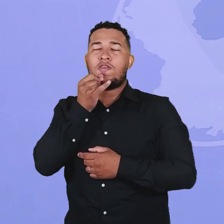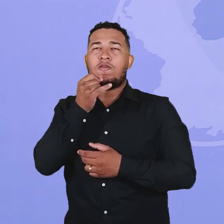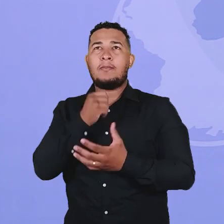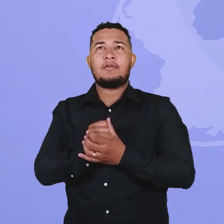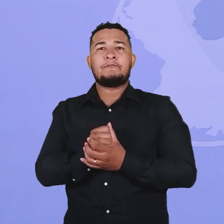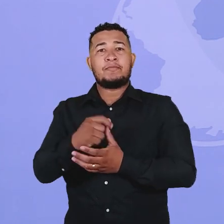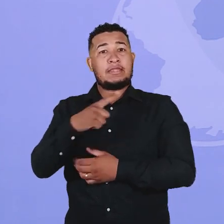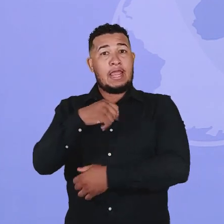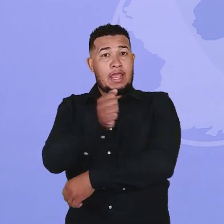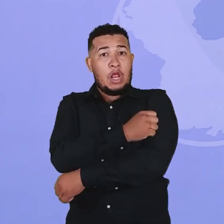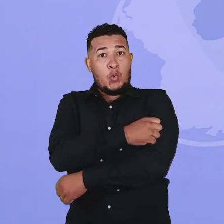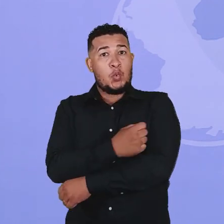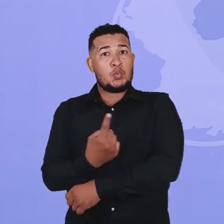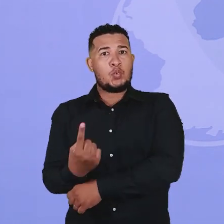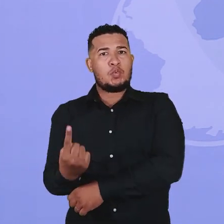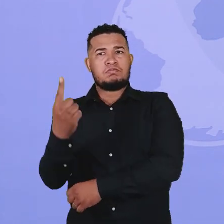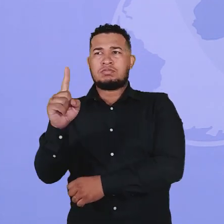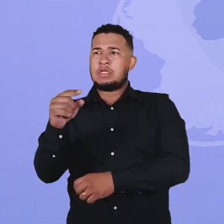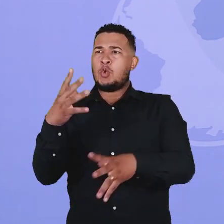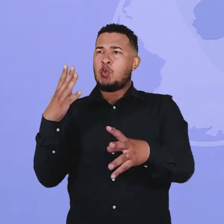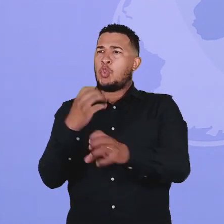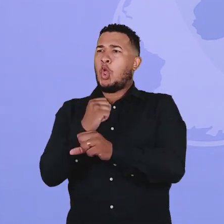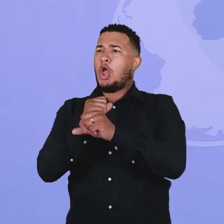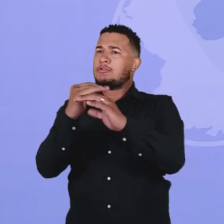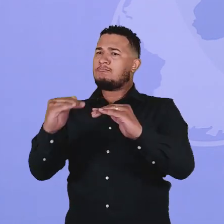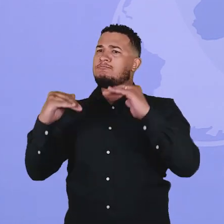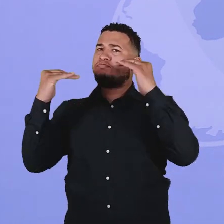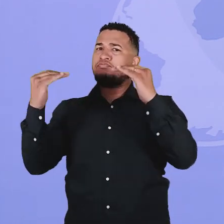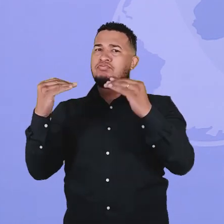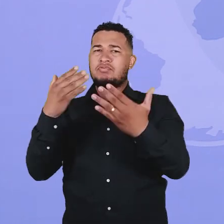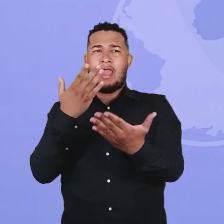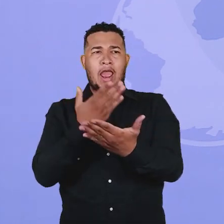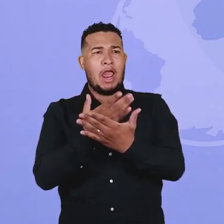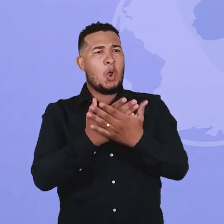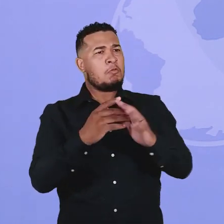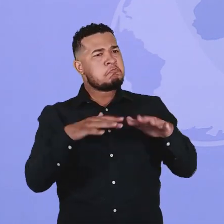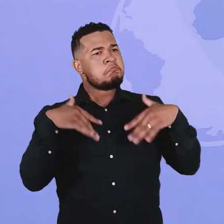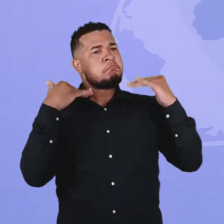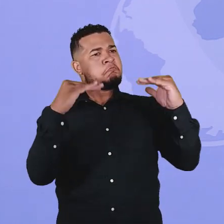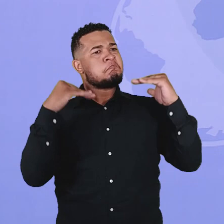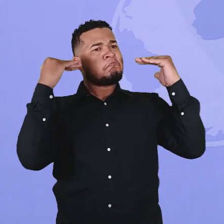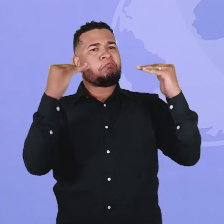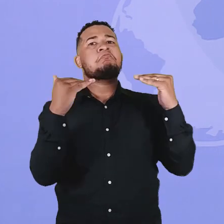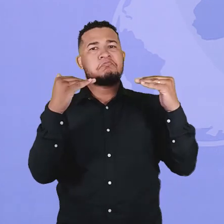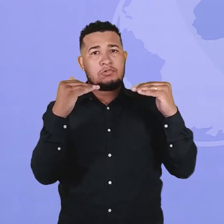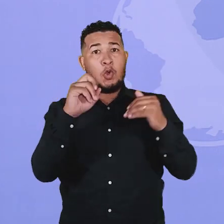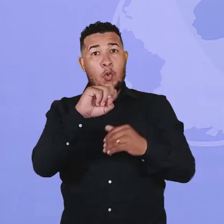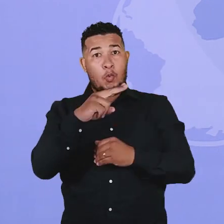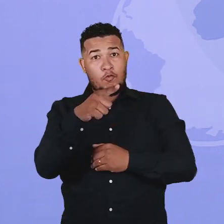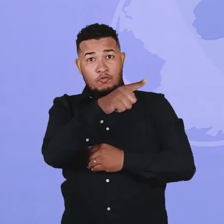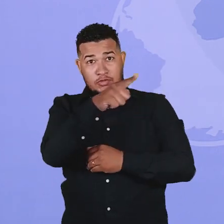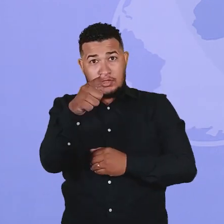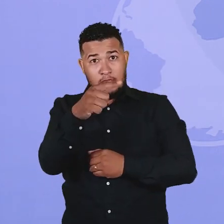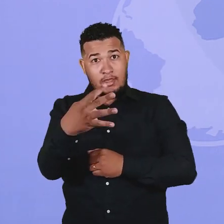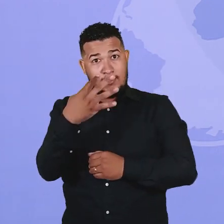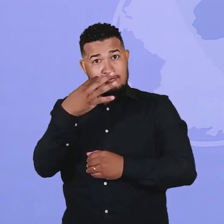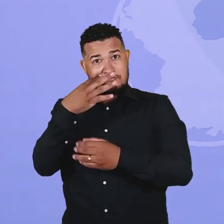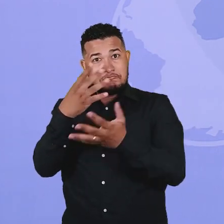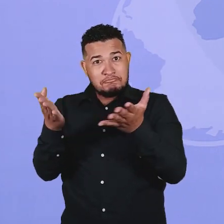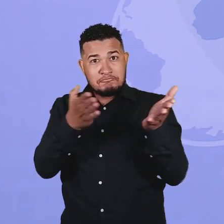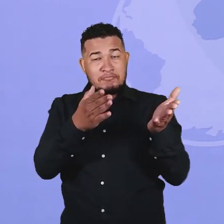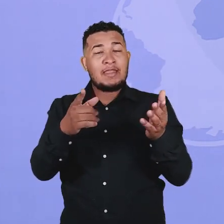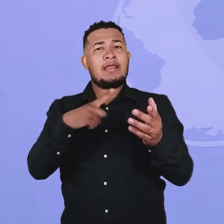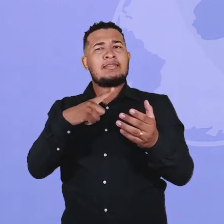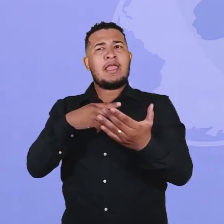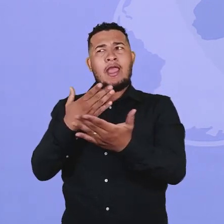aluno que está se destacando nas notas, nas aulas, talvez você que está me ouvindo agora, você